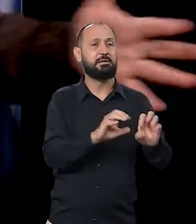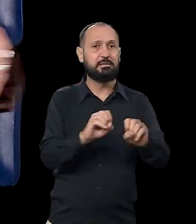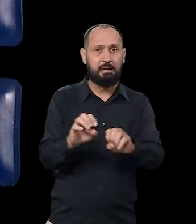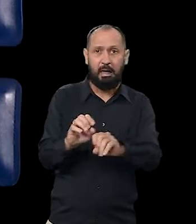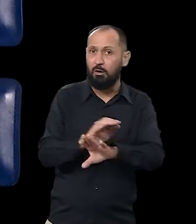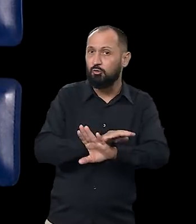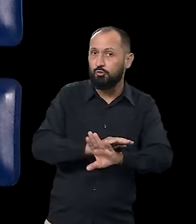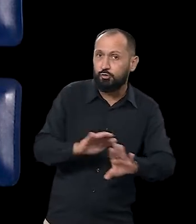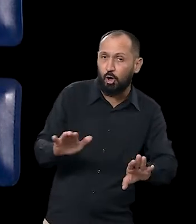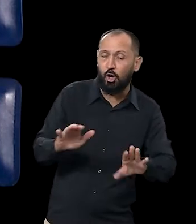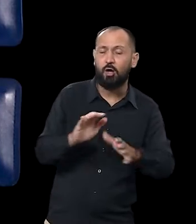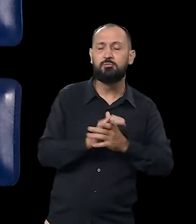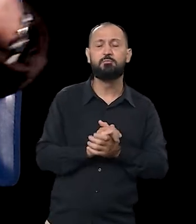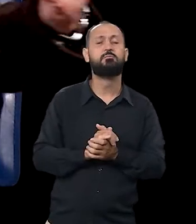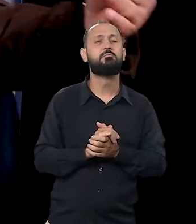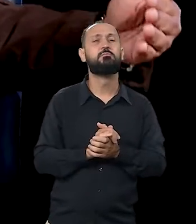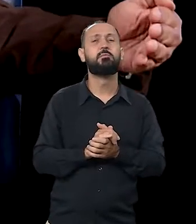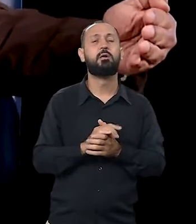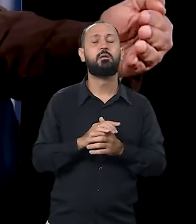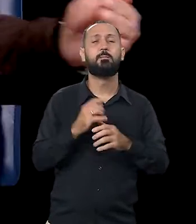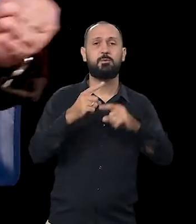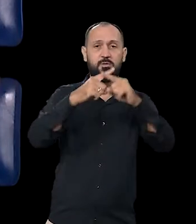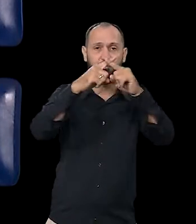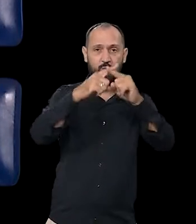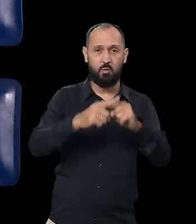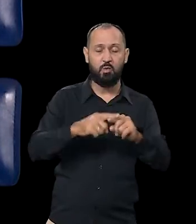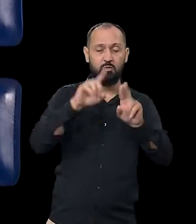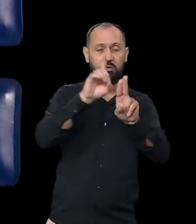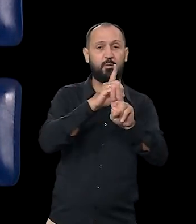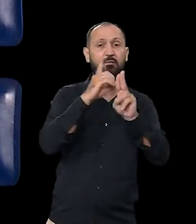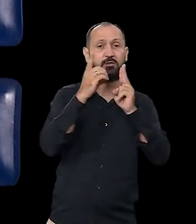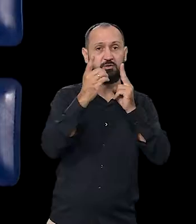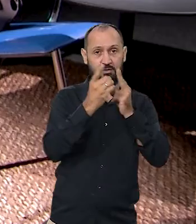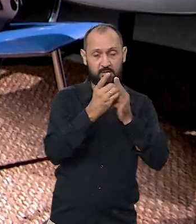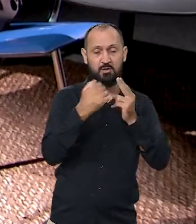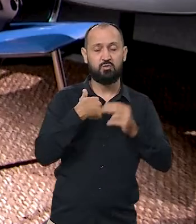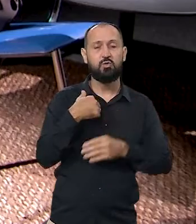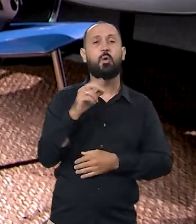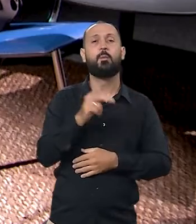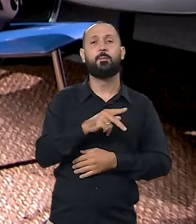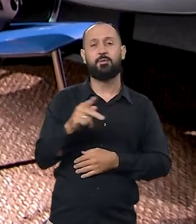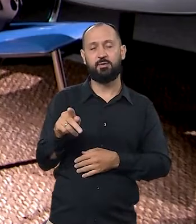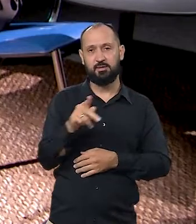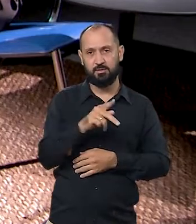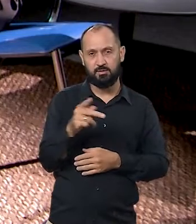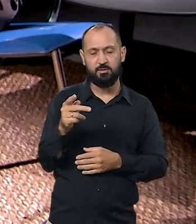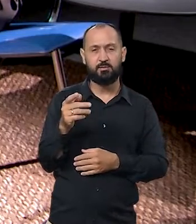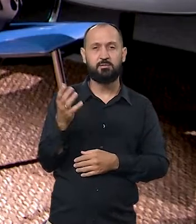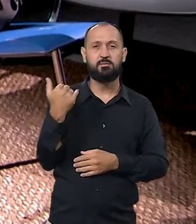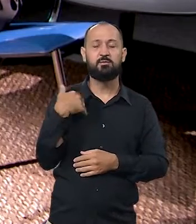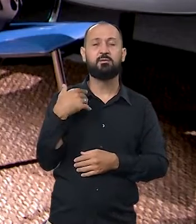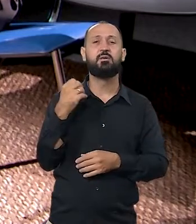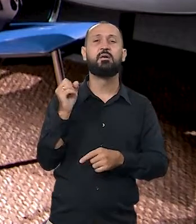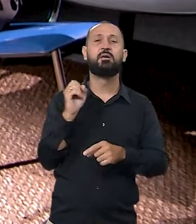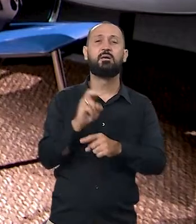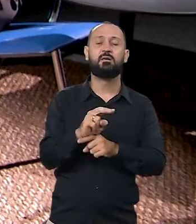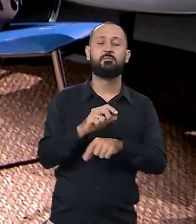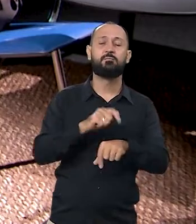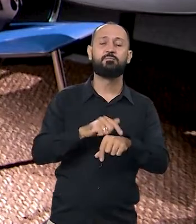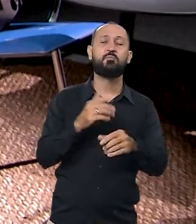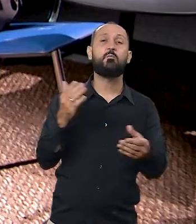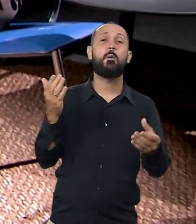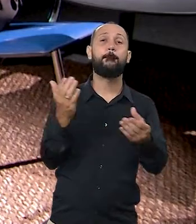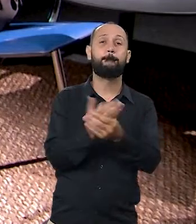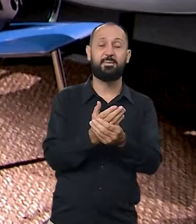das aulas, né? Depois veio o concurso da UFGD, eu sou professor, ocupava a cadeira